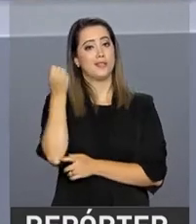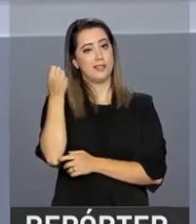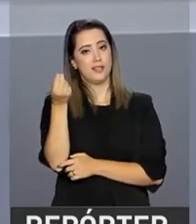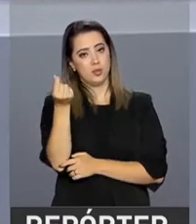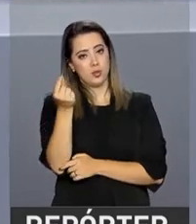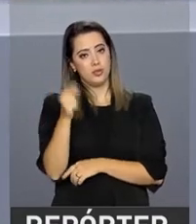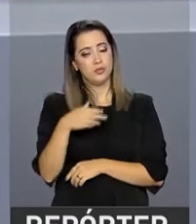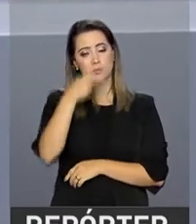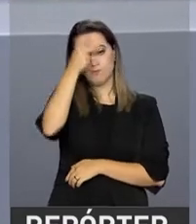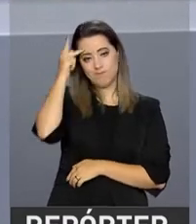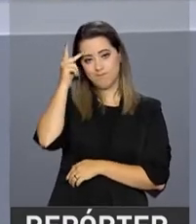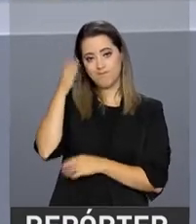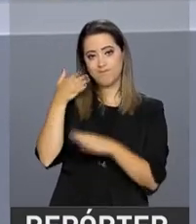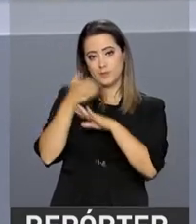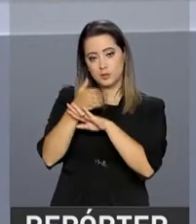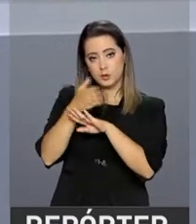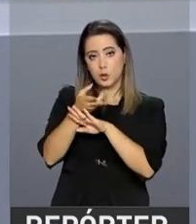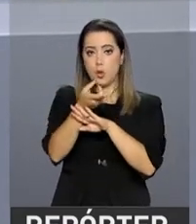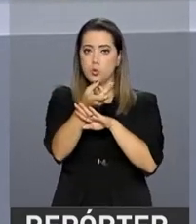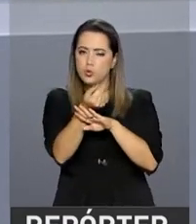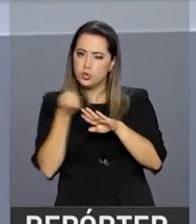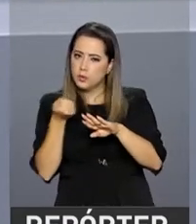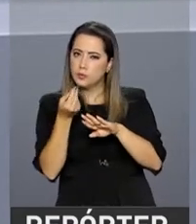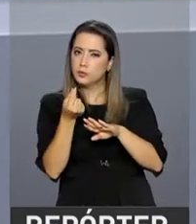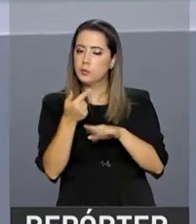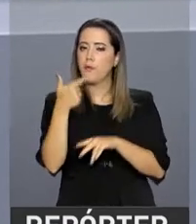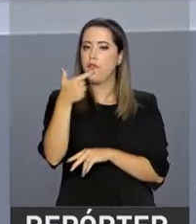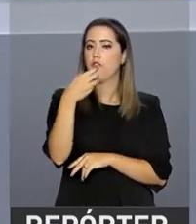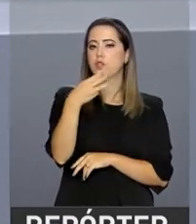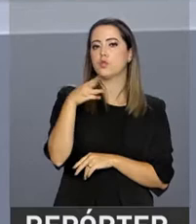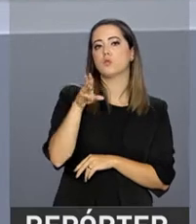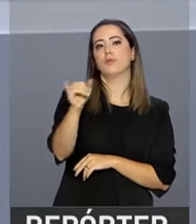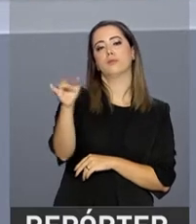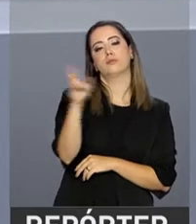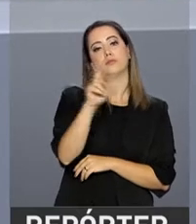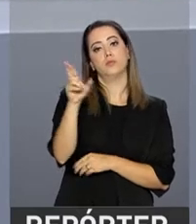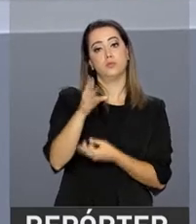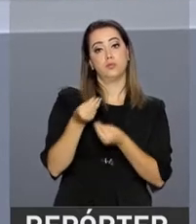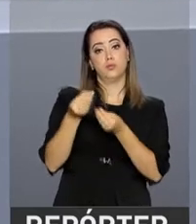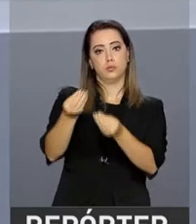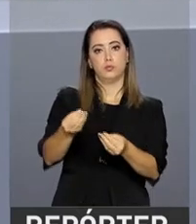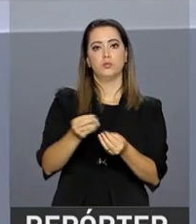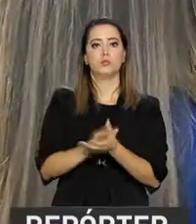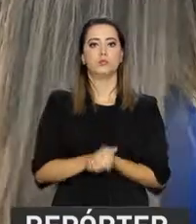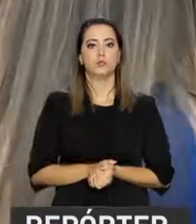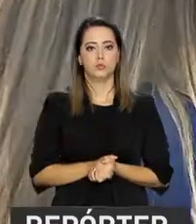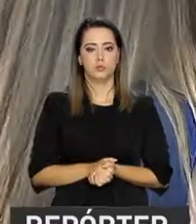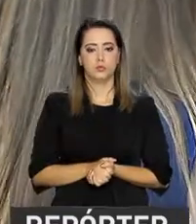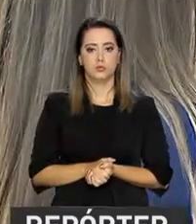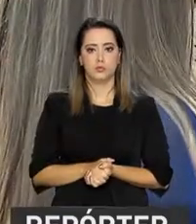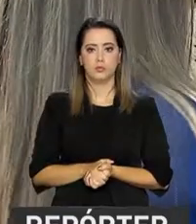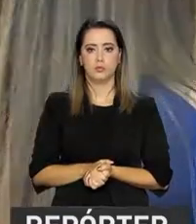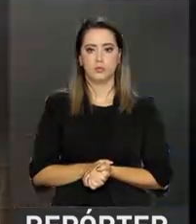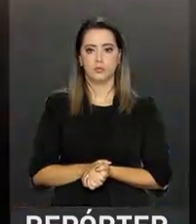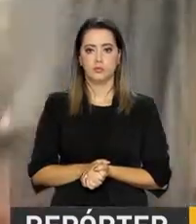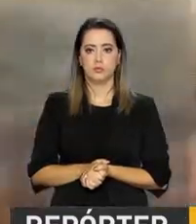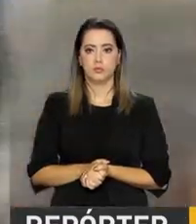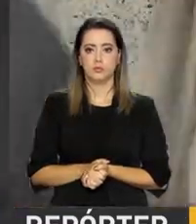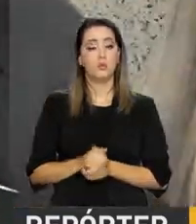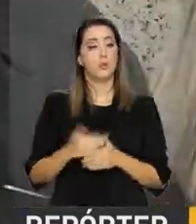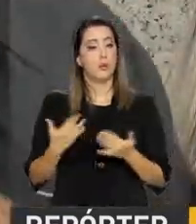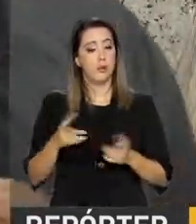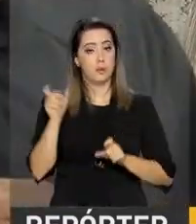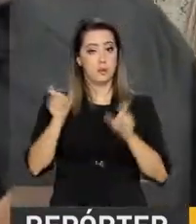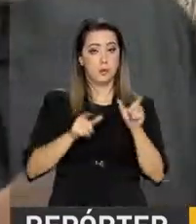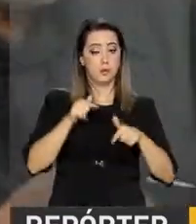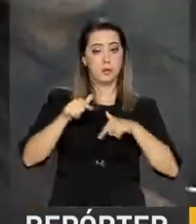ao dinheiro o governo disponibilizou mais de 23 bilhões de reais a medida vale